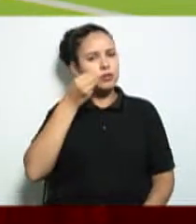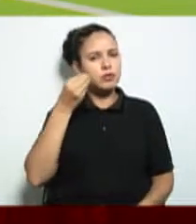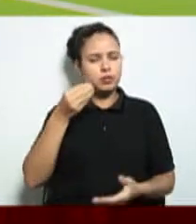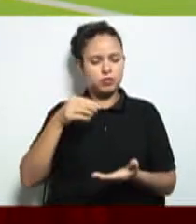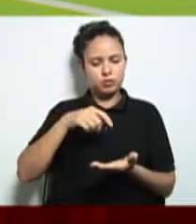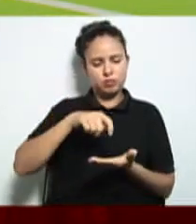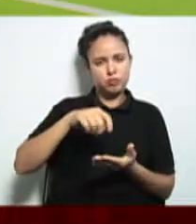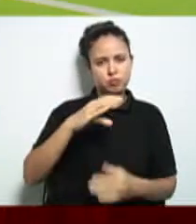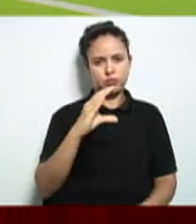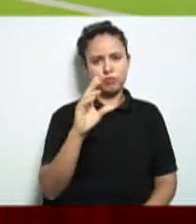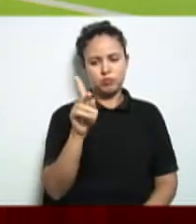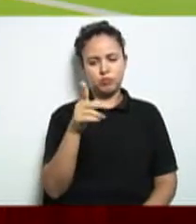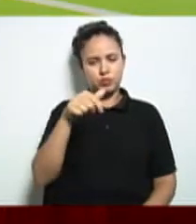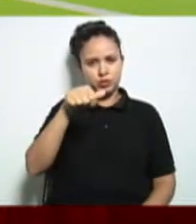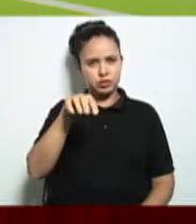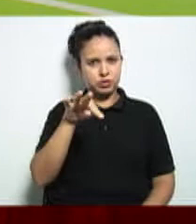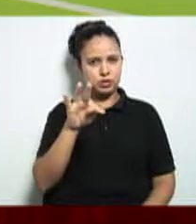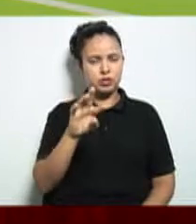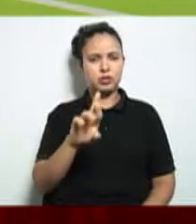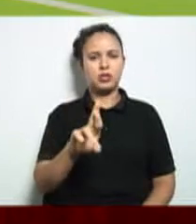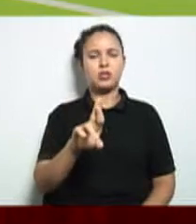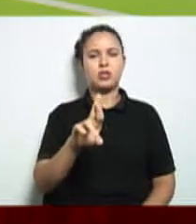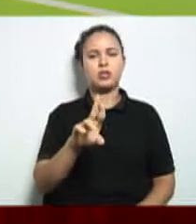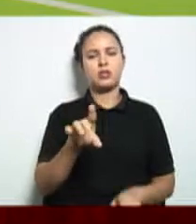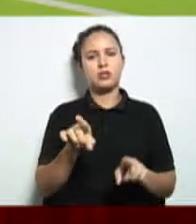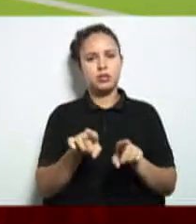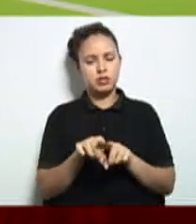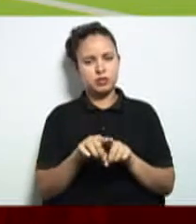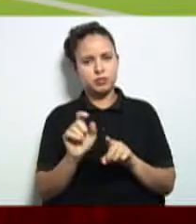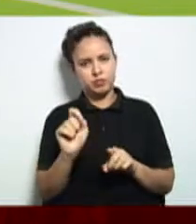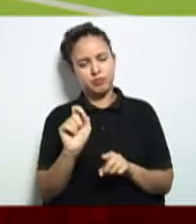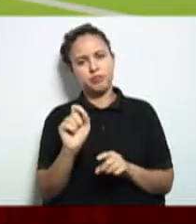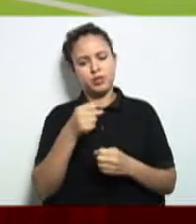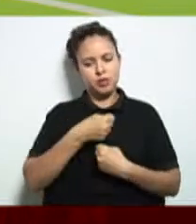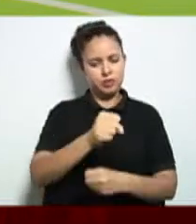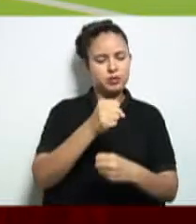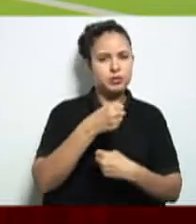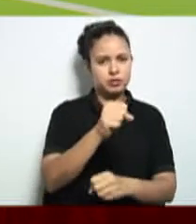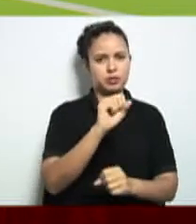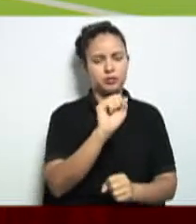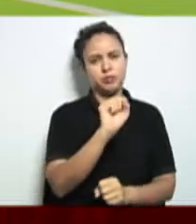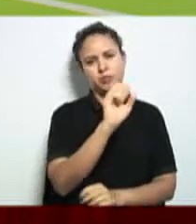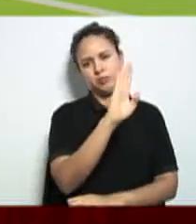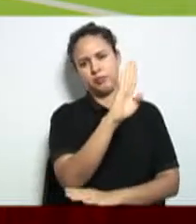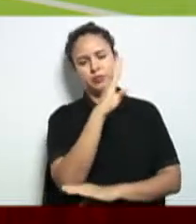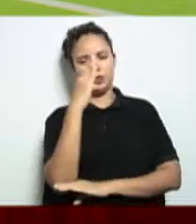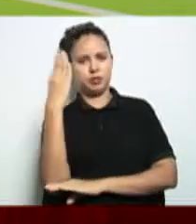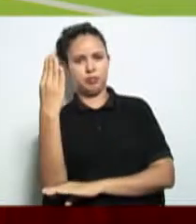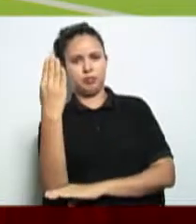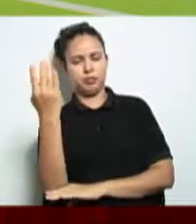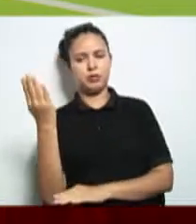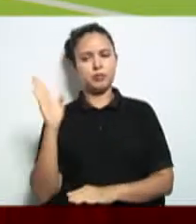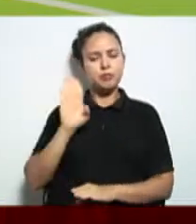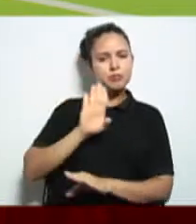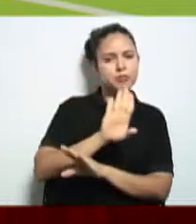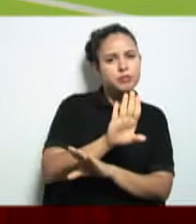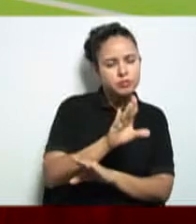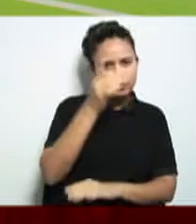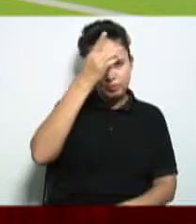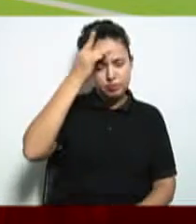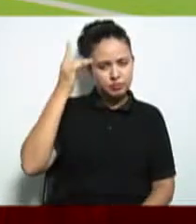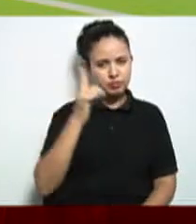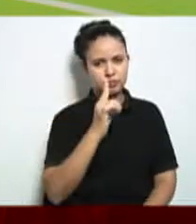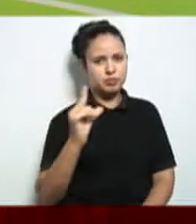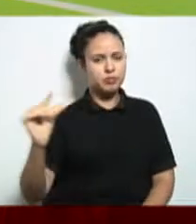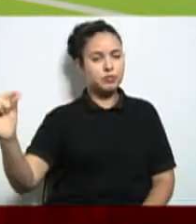para uma dor de barriga, colocar a vassoura atrás da porta para a visita ir embora. A gente não tem isso testado, então não é